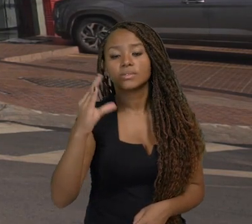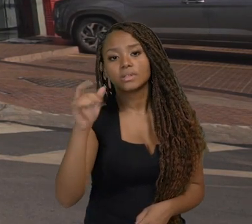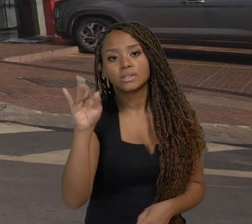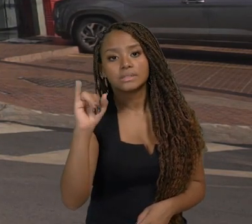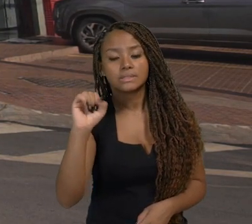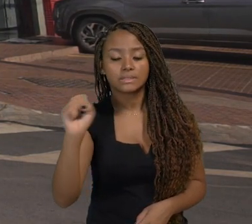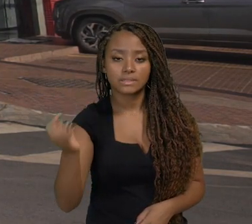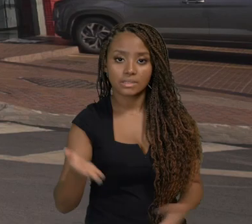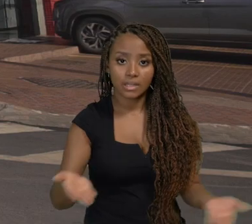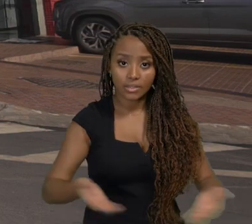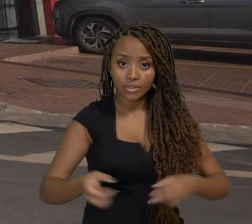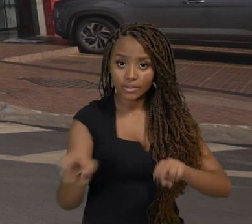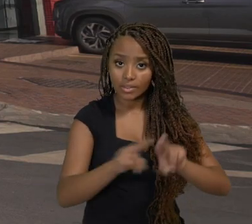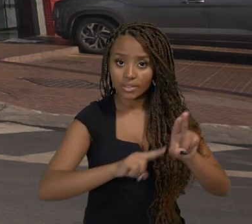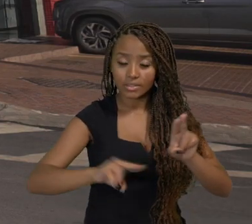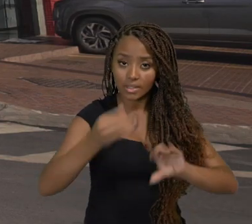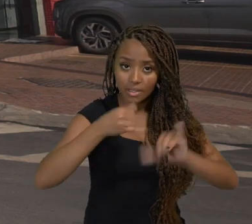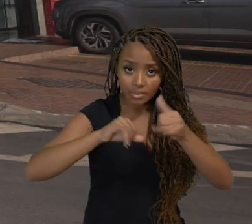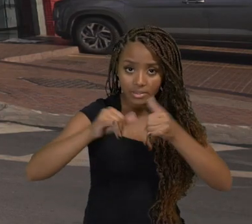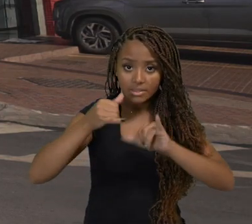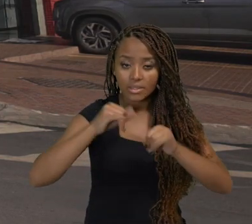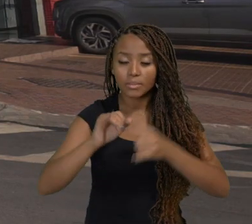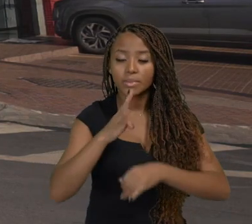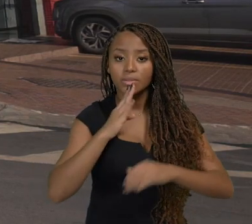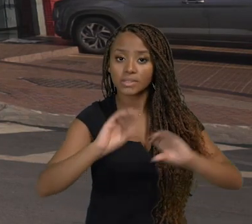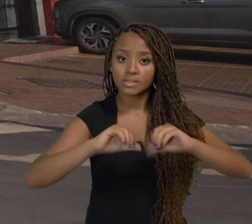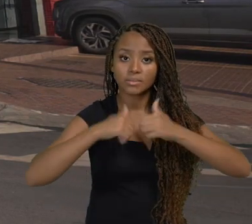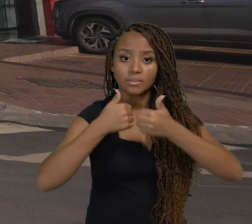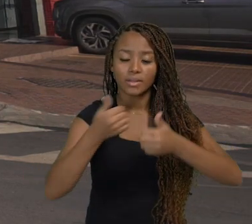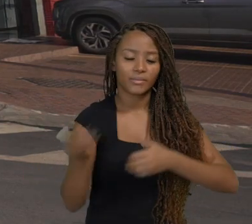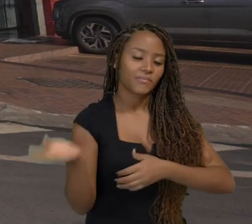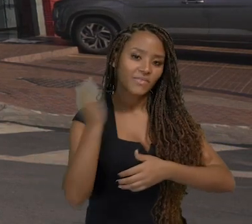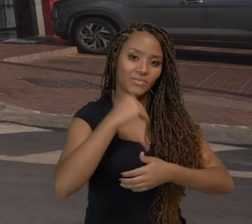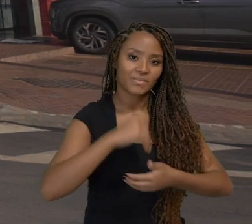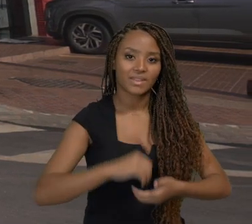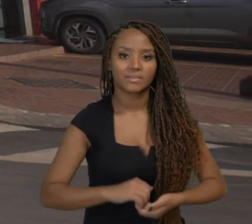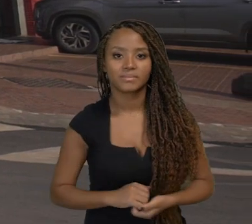laboratórios da UFO para conhecer melhor esse espaço. Então, bora lá.